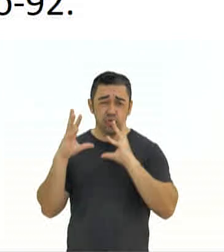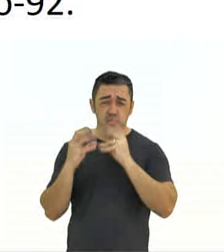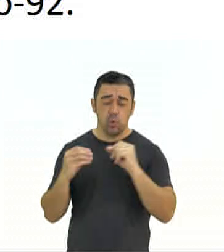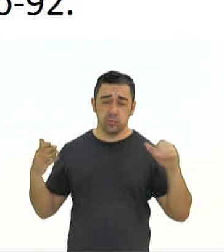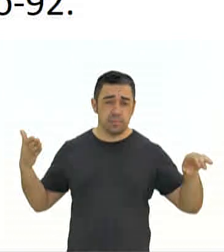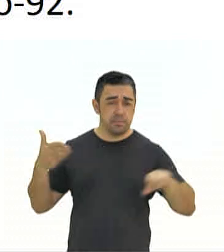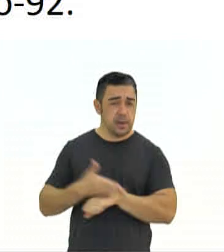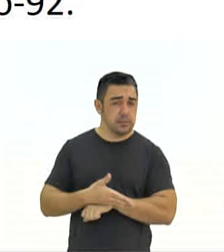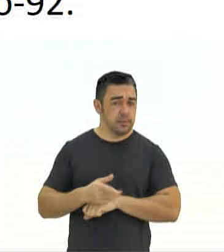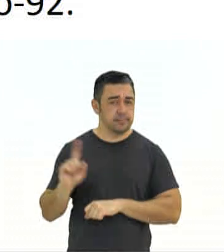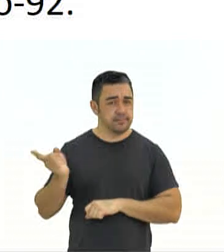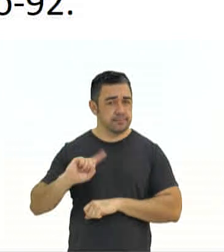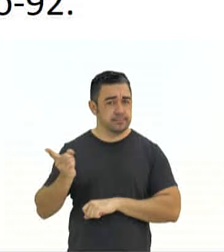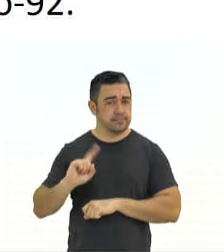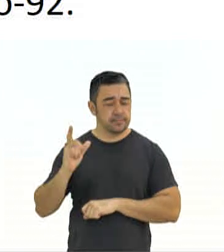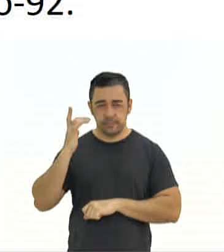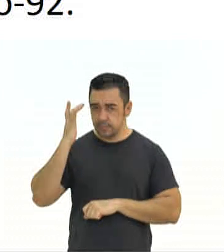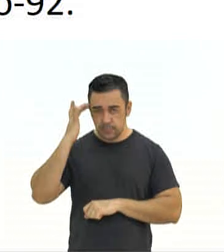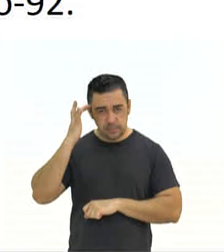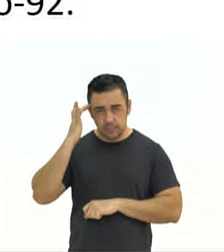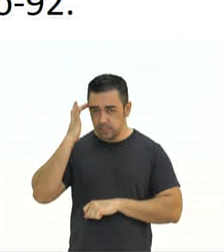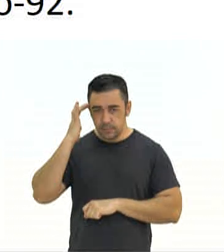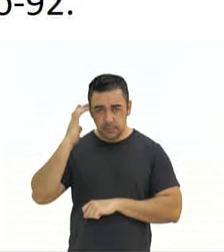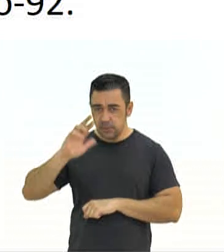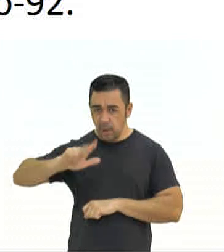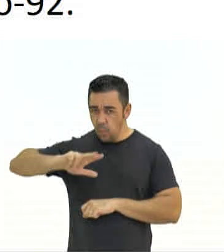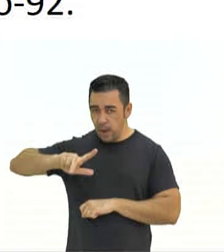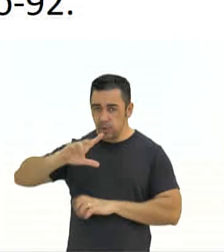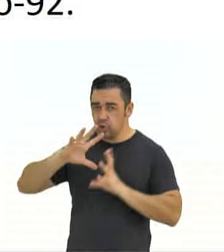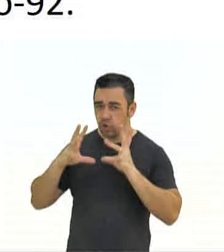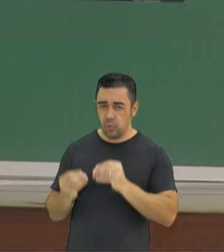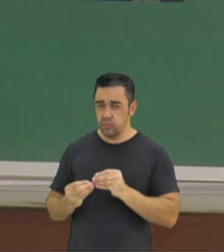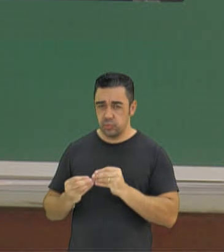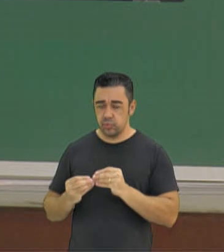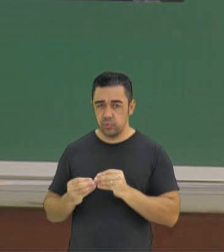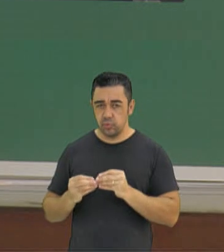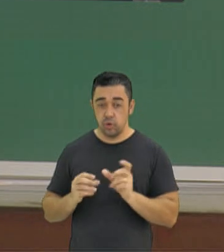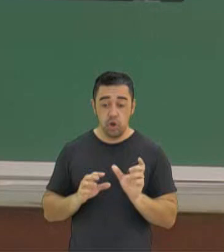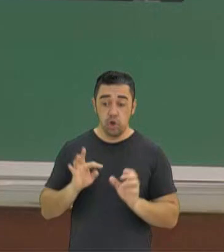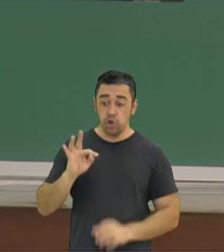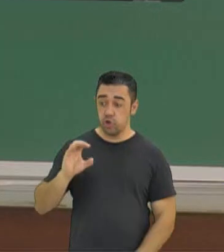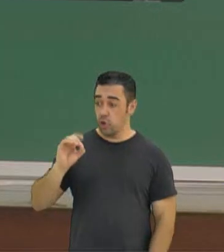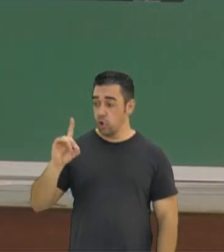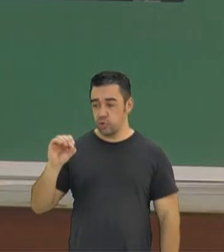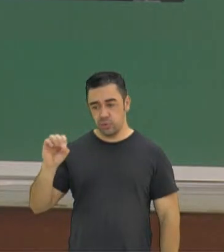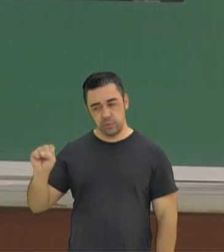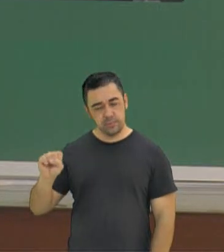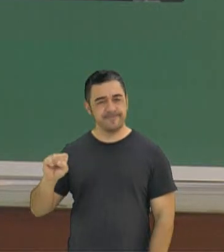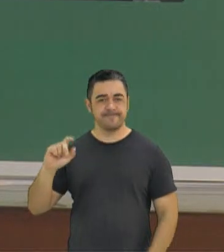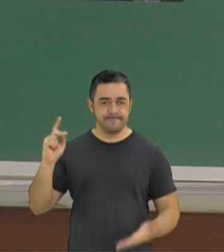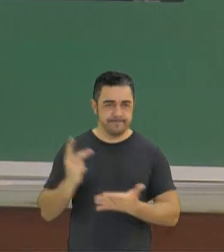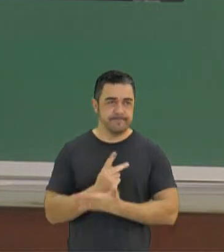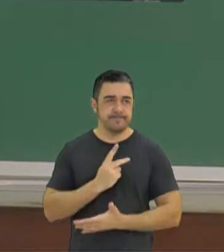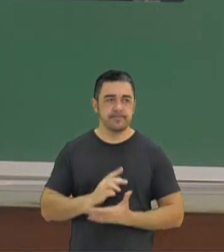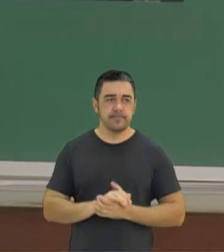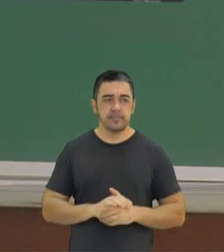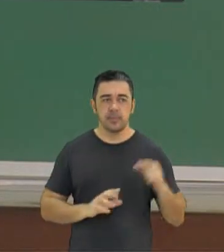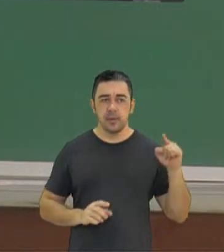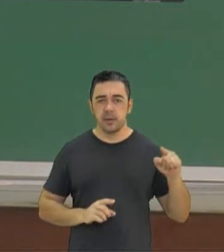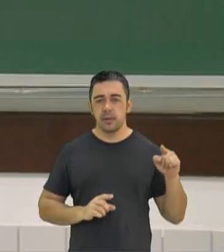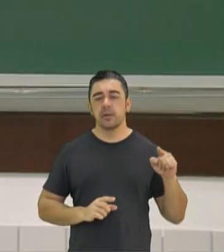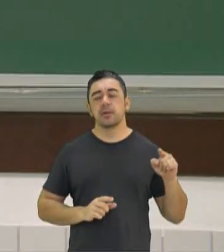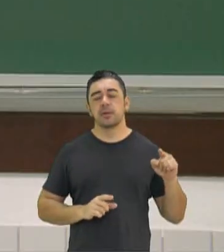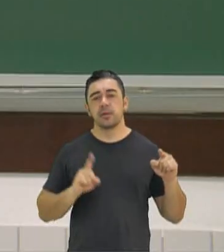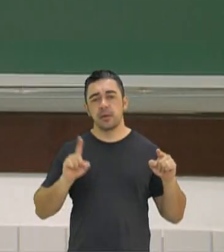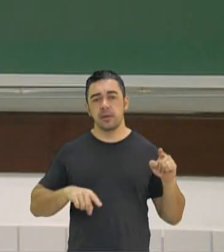países participaram. A gente sabe que não, essa consonância e a terminologia do todos aqui é que torna a alternativa errada. E na letra